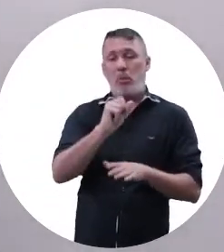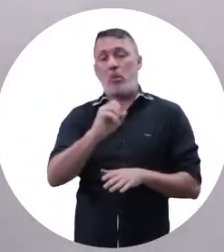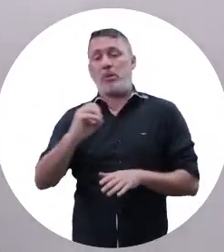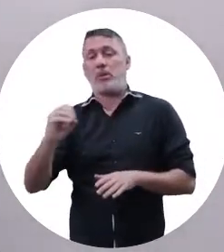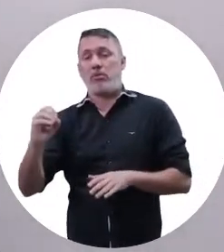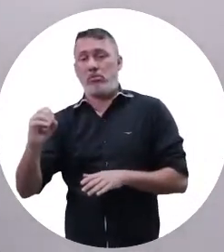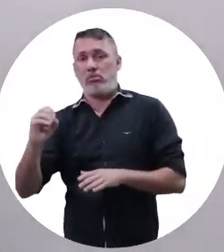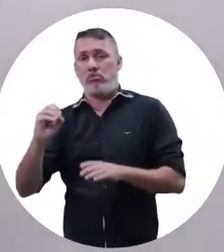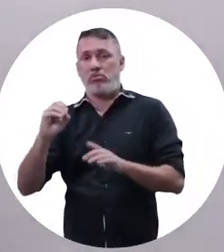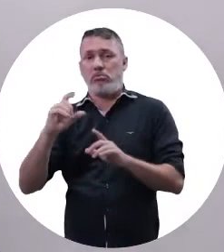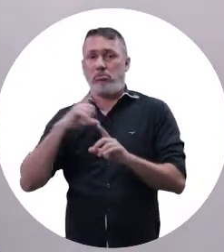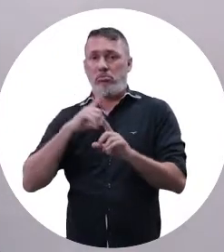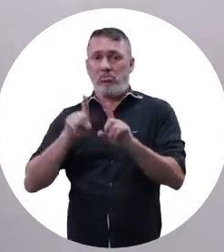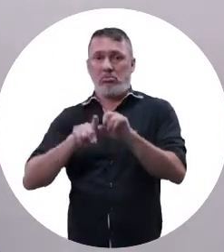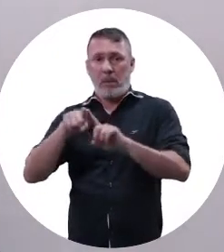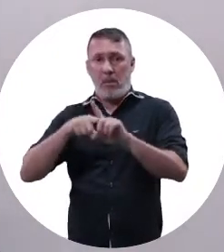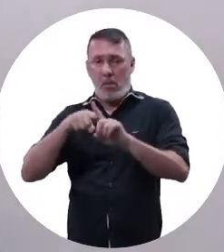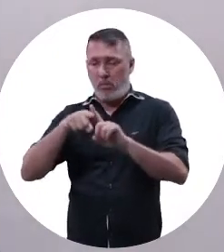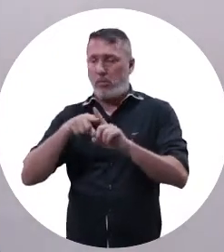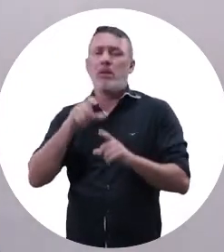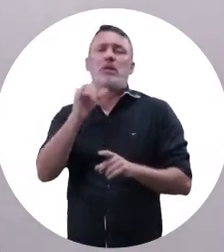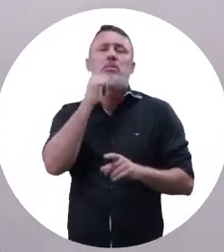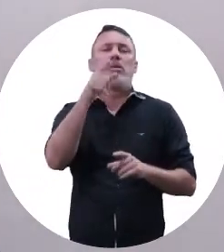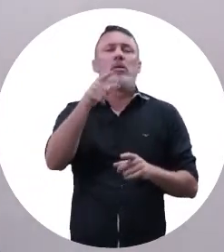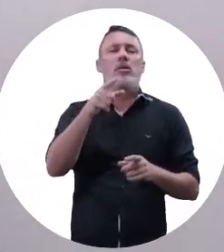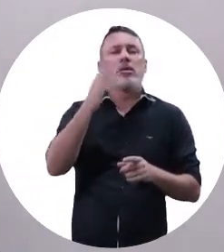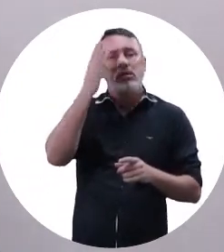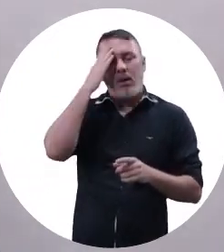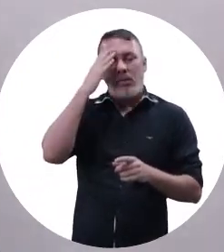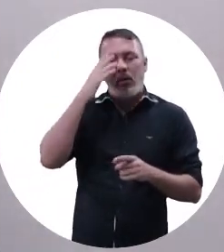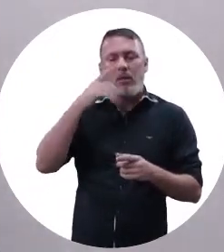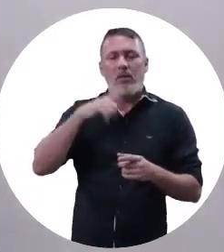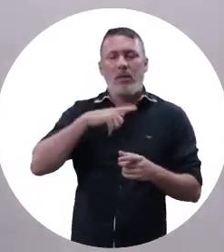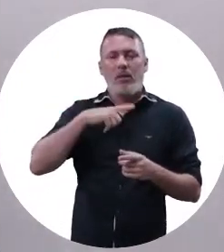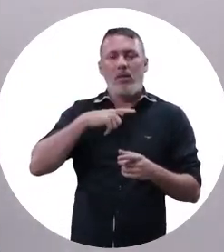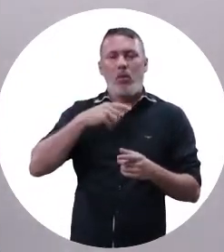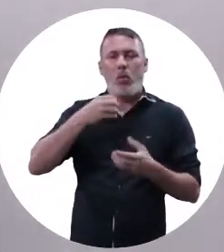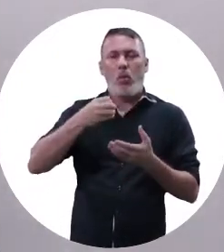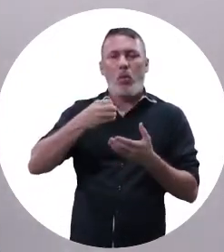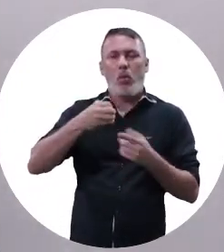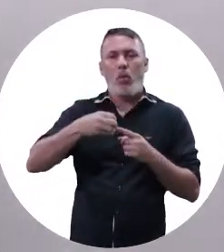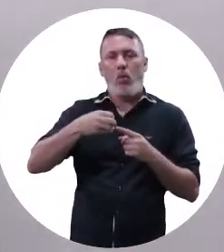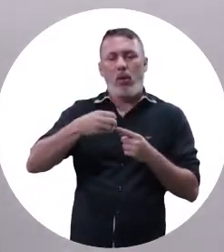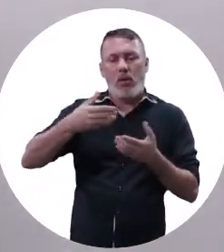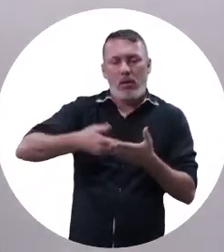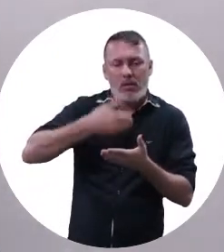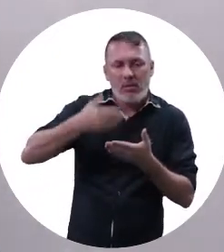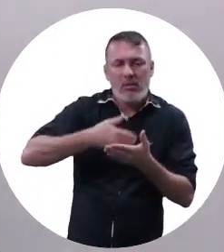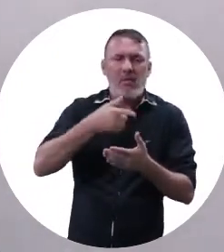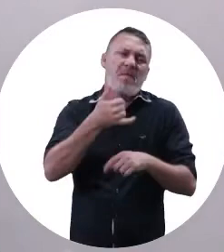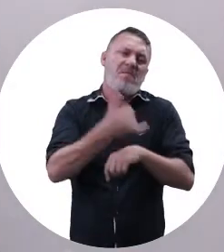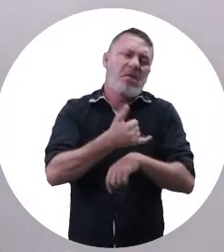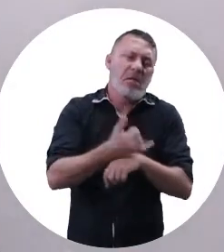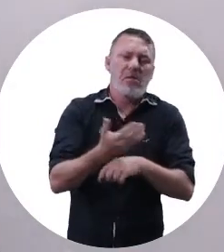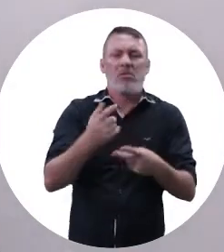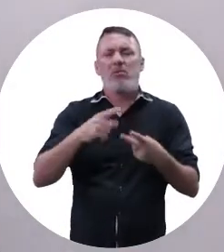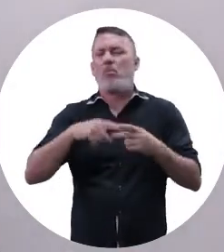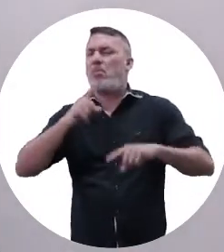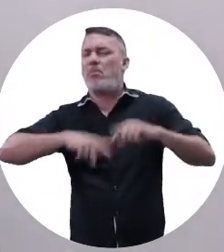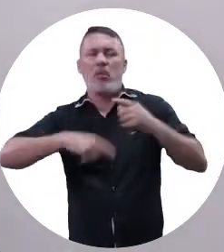Celsius, ligação iônica. Se você pegar uma colher feita de aço, ferro, qualquer coisa do